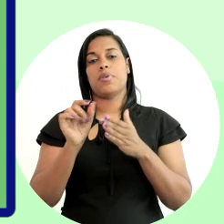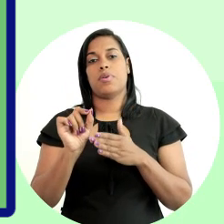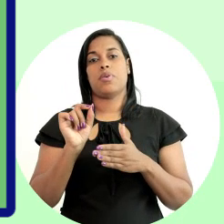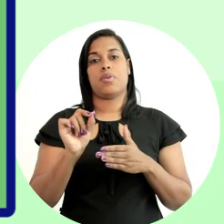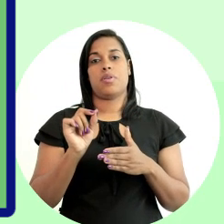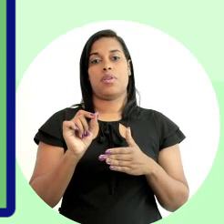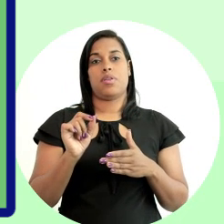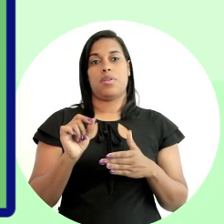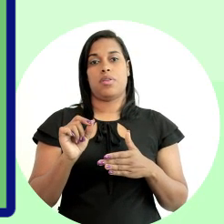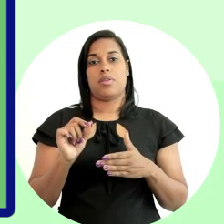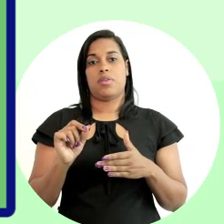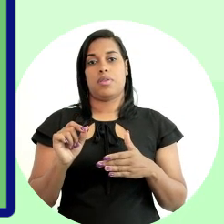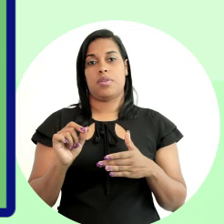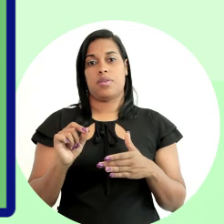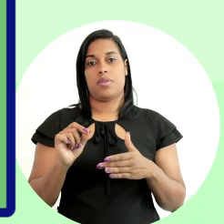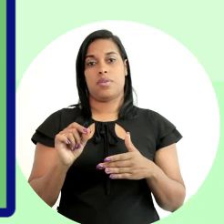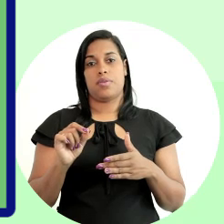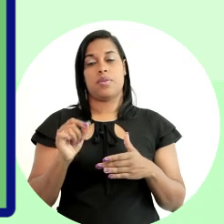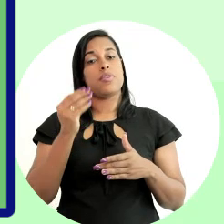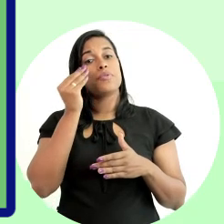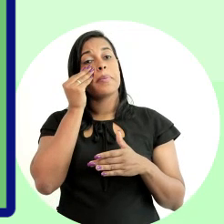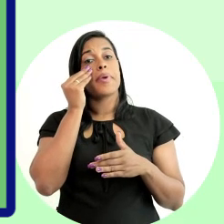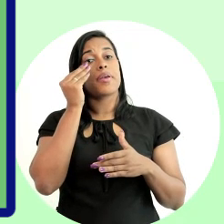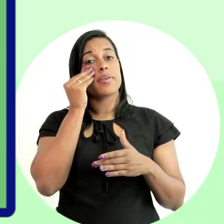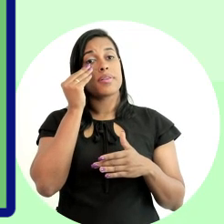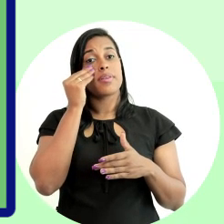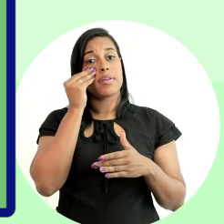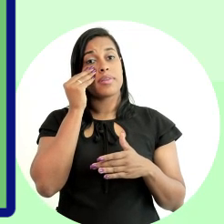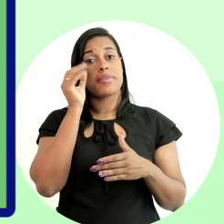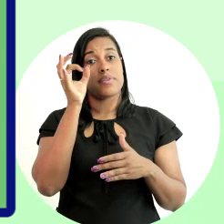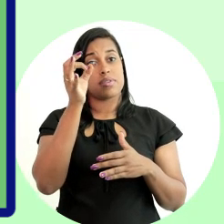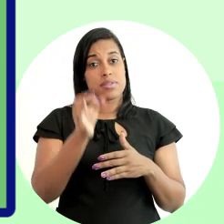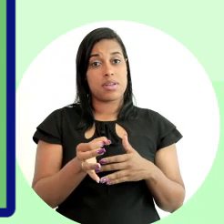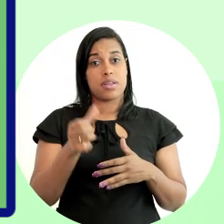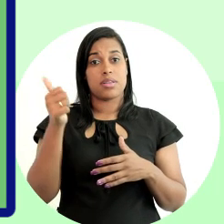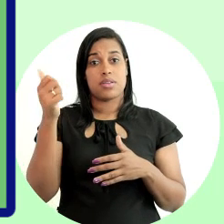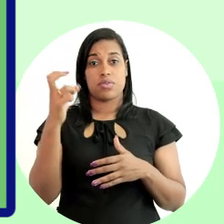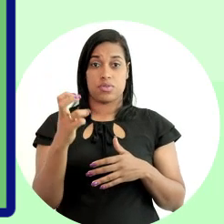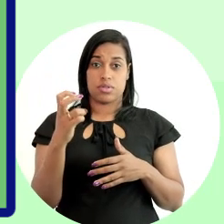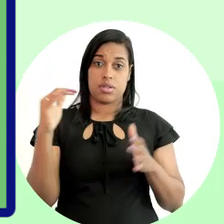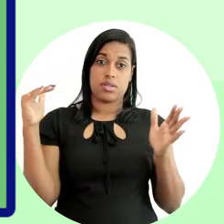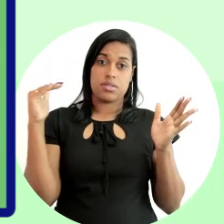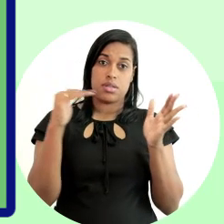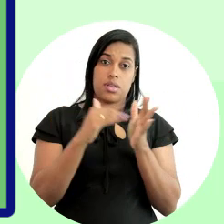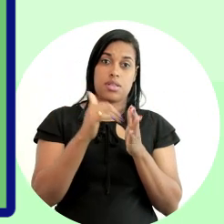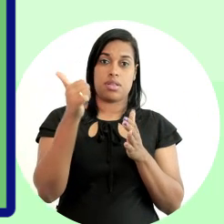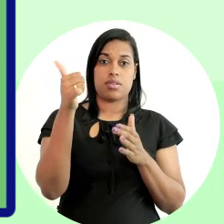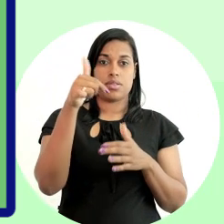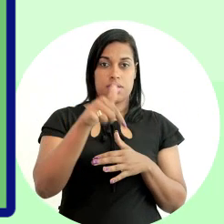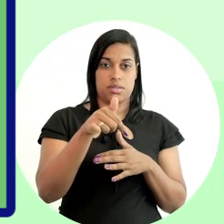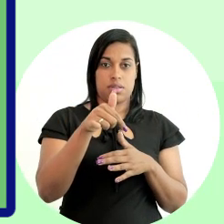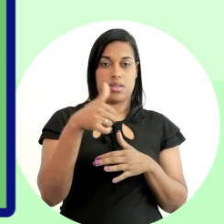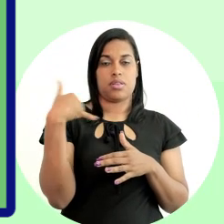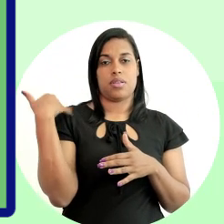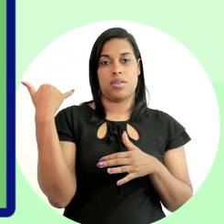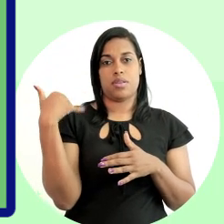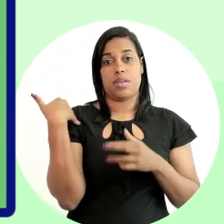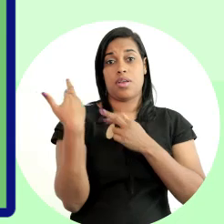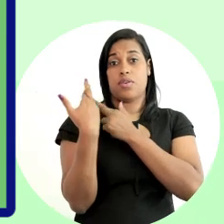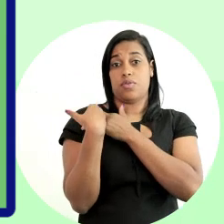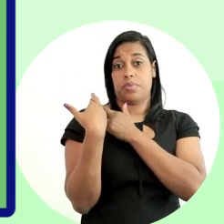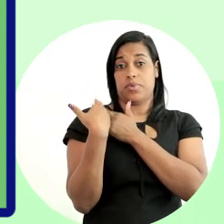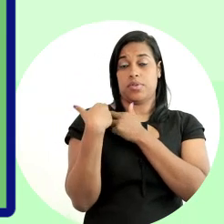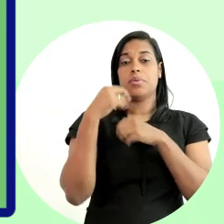ele atende, na expectativa ideal, é dos 15 aos 17 anos. E